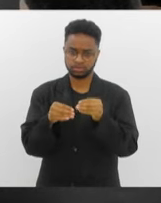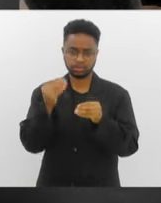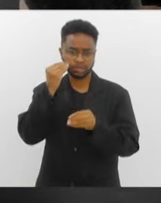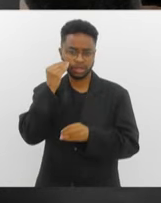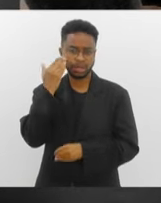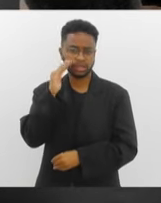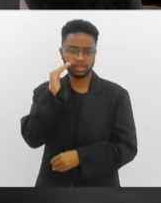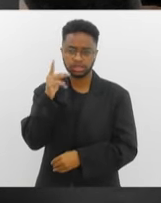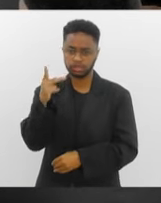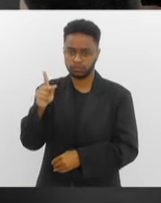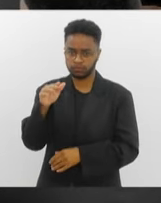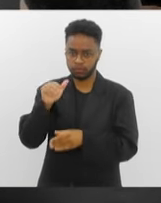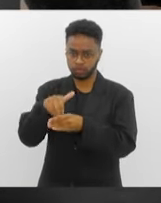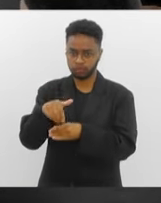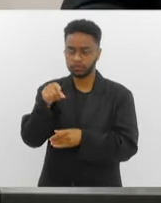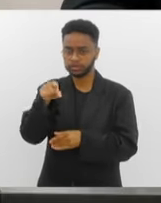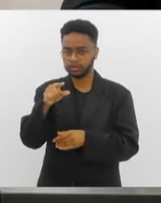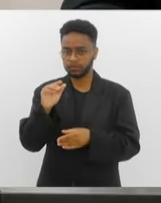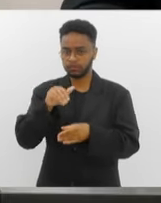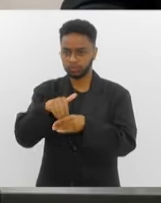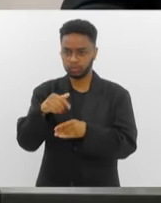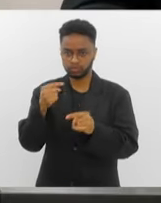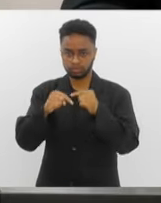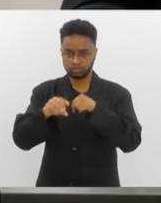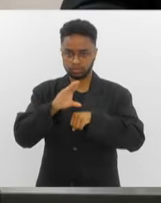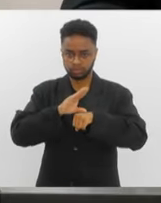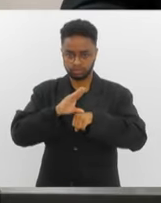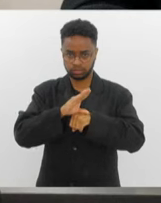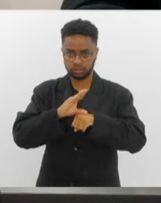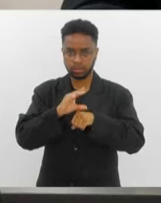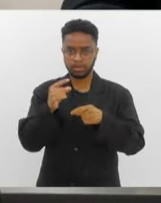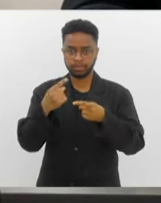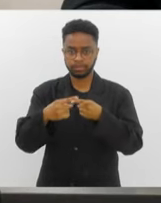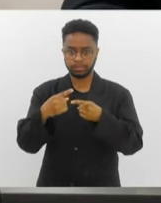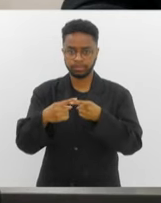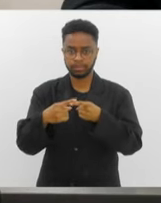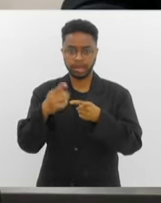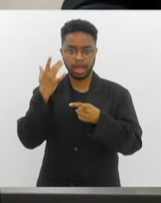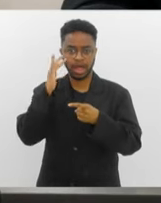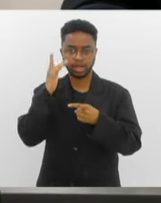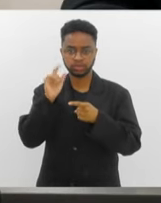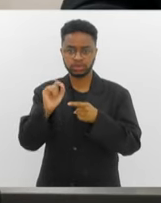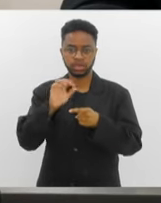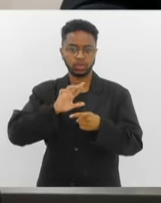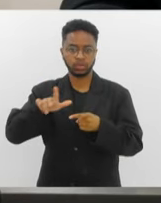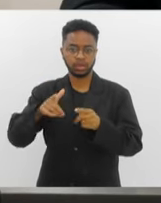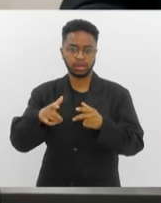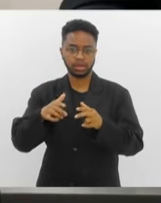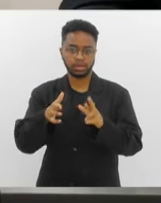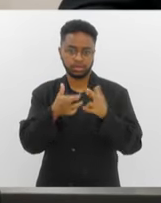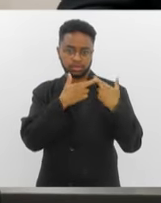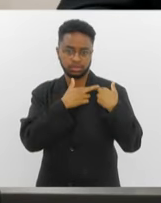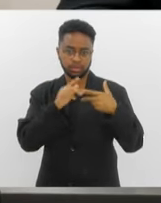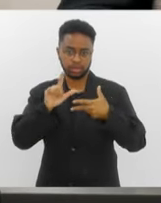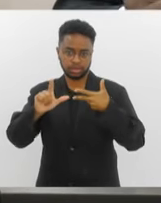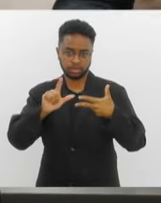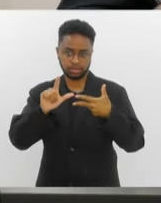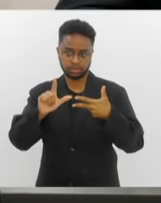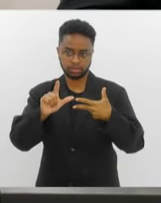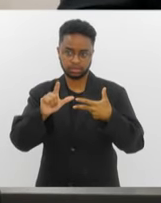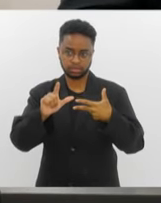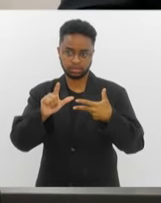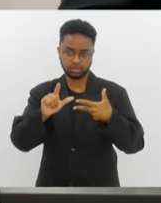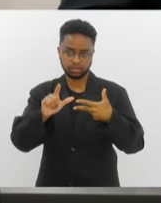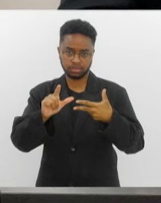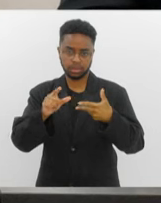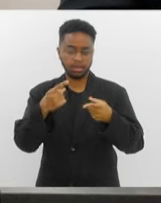voto de Vossa Excelência. Vossa Excelência está votando pela inconstitucionalidade, considerando que é incompetente o Poder Legislativo para tratar, porque a matéria não trata